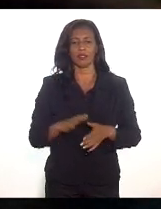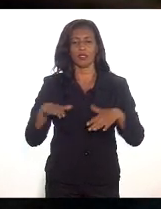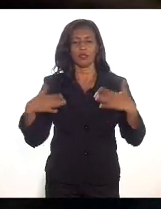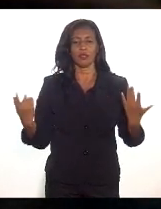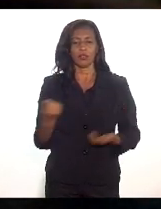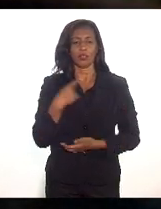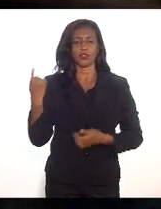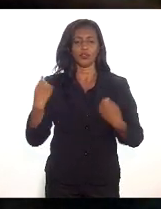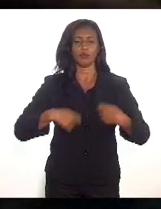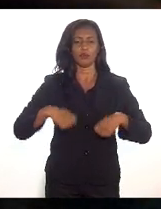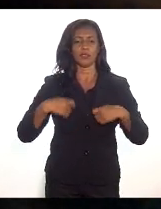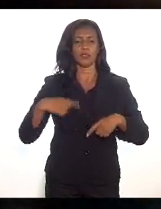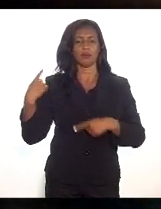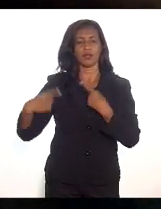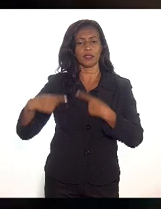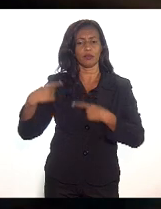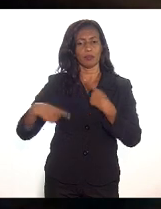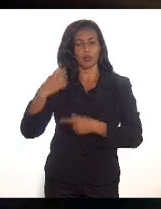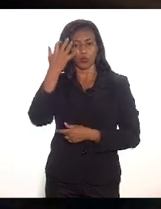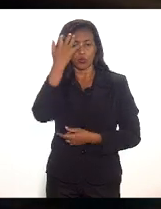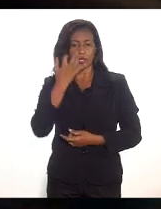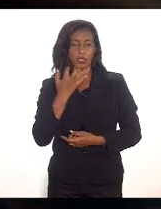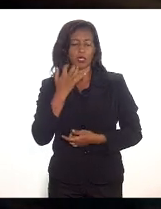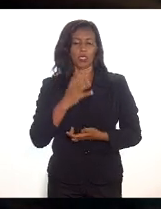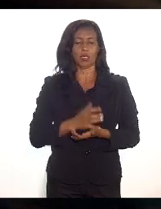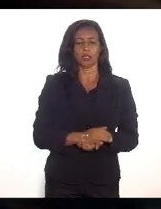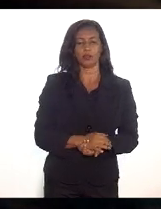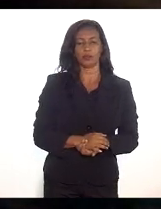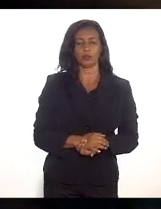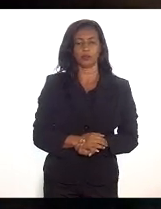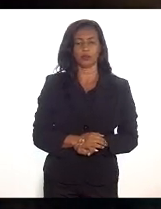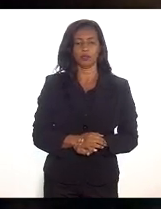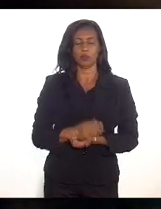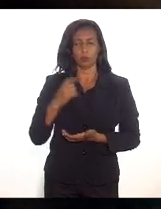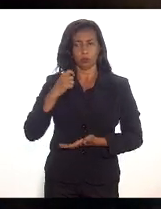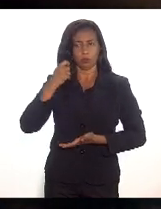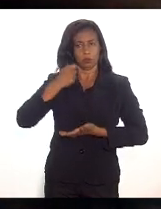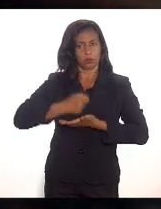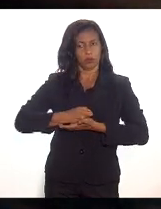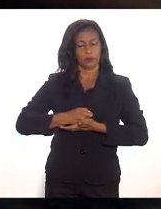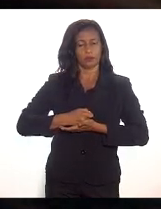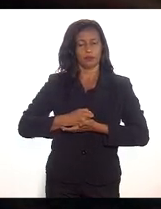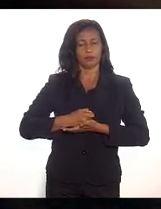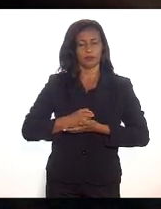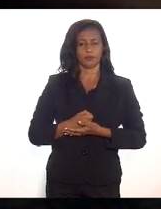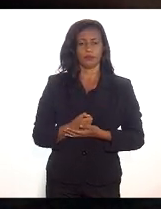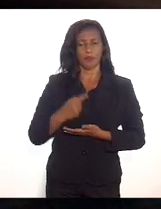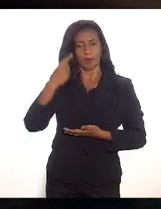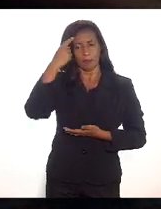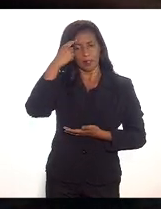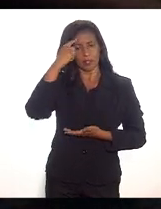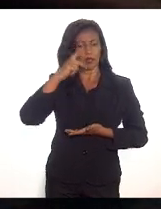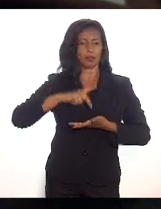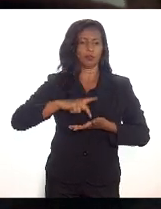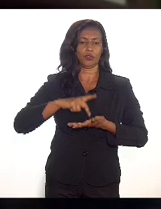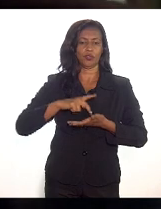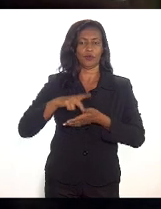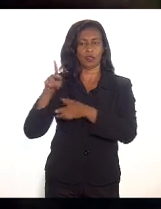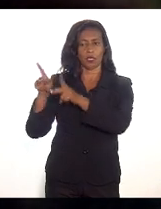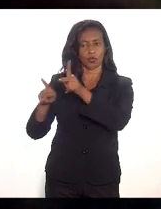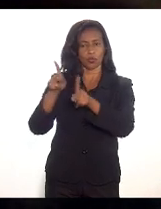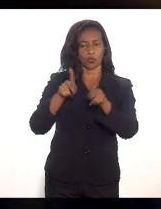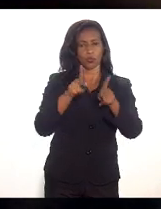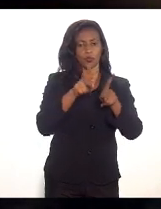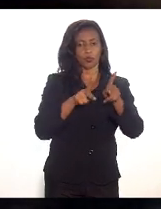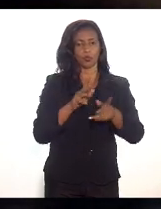precisa fazer o debate com seriedade, com honestidade, pensando realmente no povo. Disso a gente não